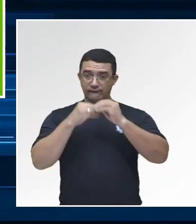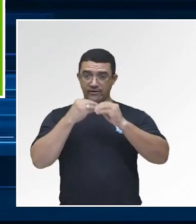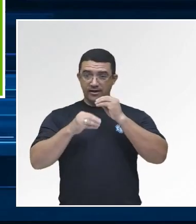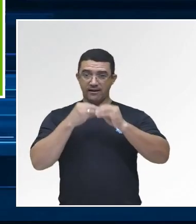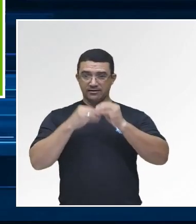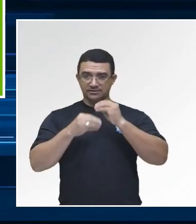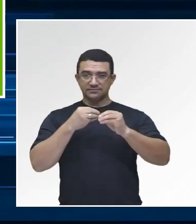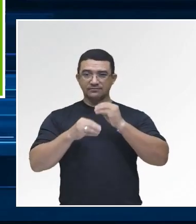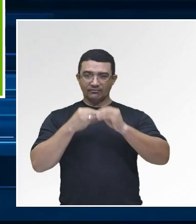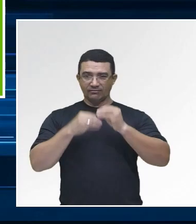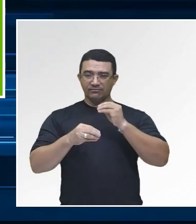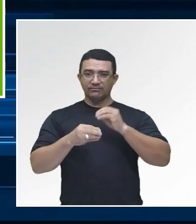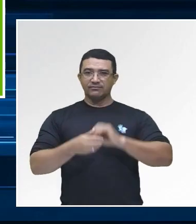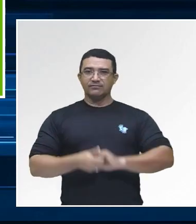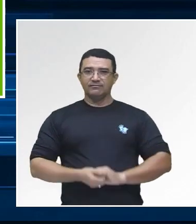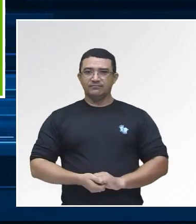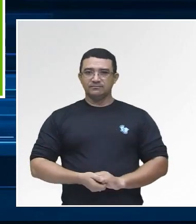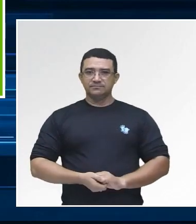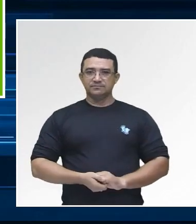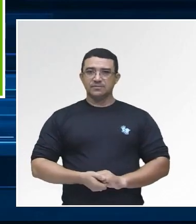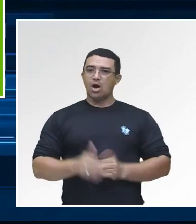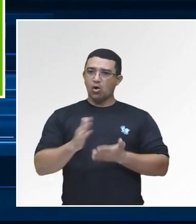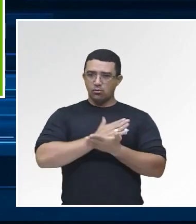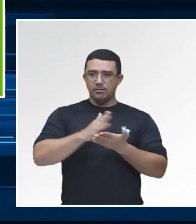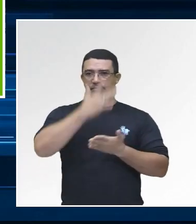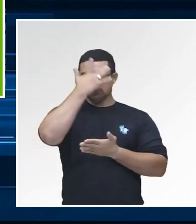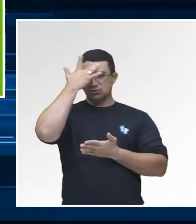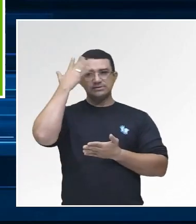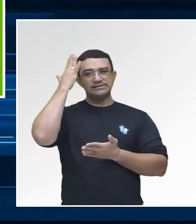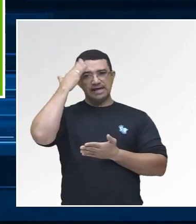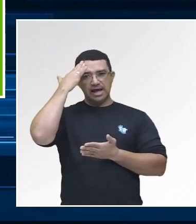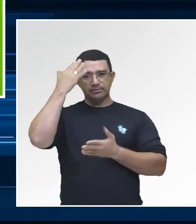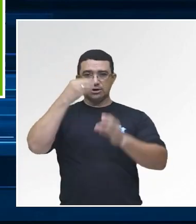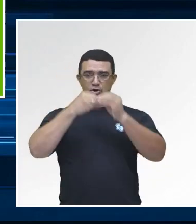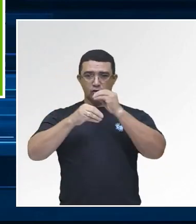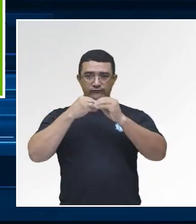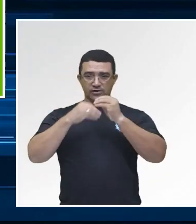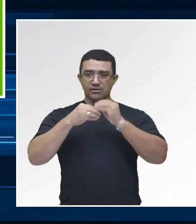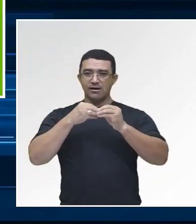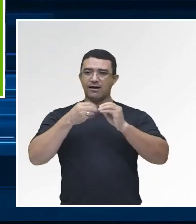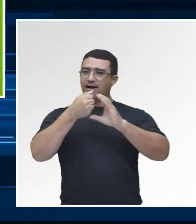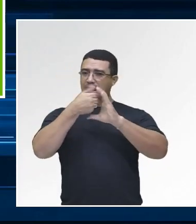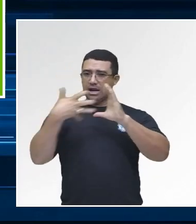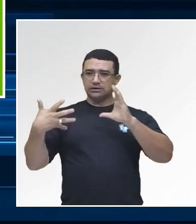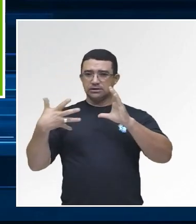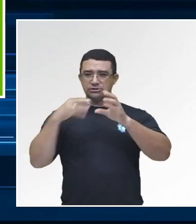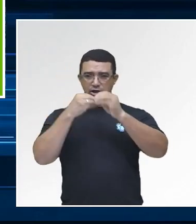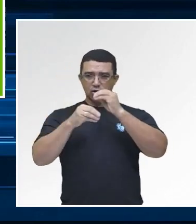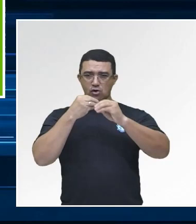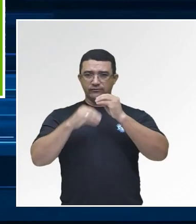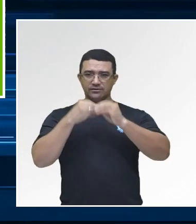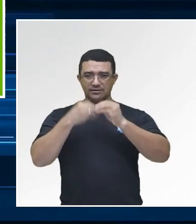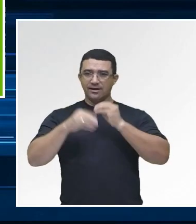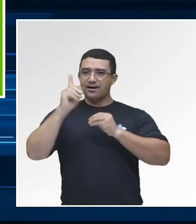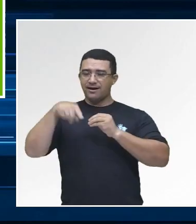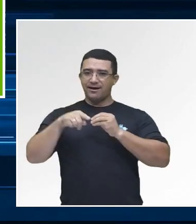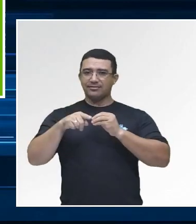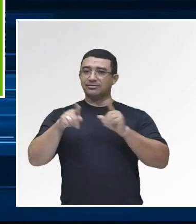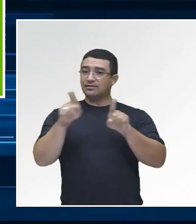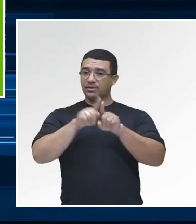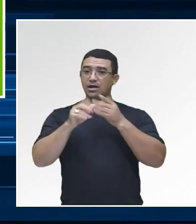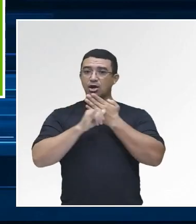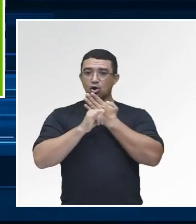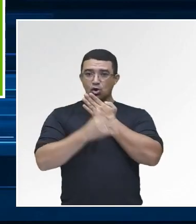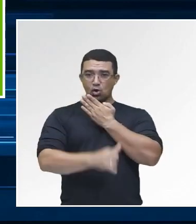novela, também alguns assistem, sabem, né? Que as características da novela, assim como o conto,